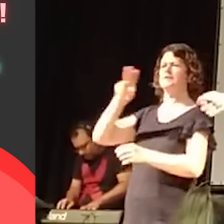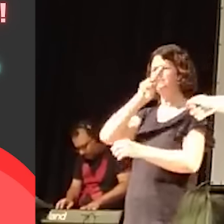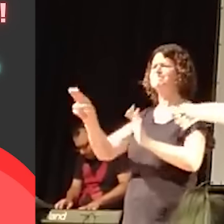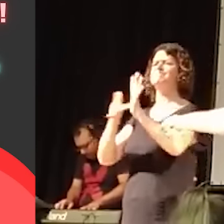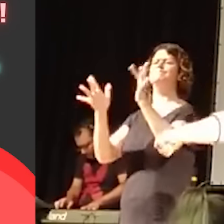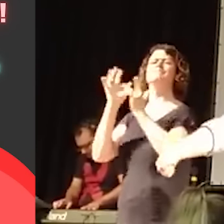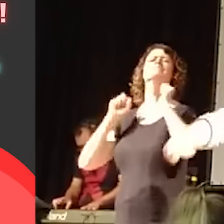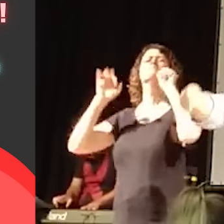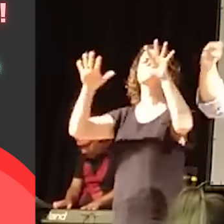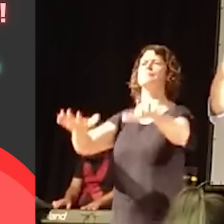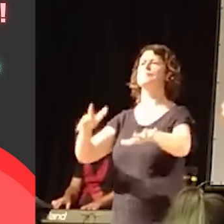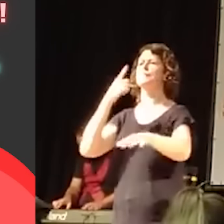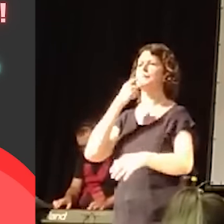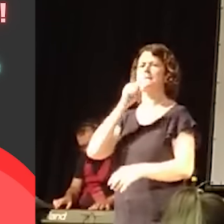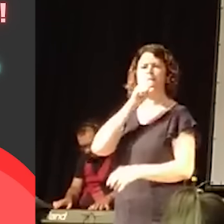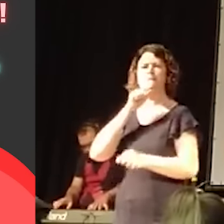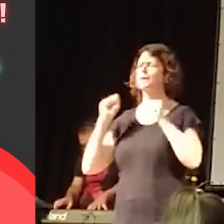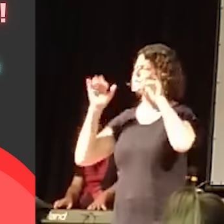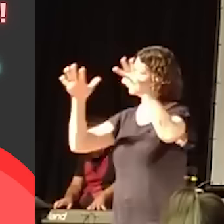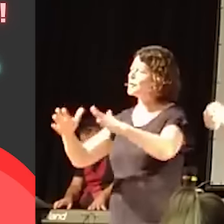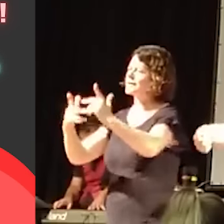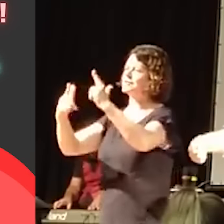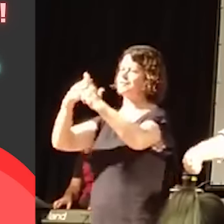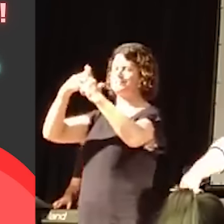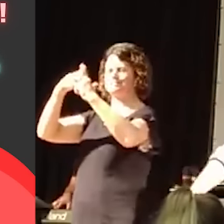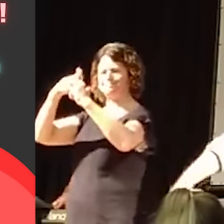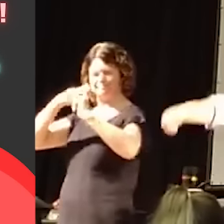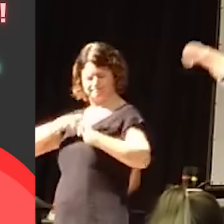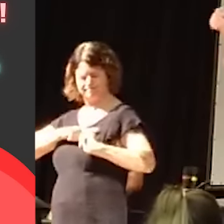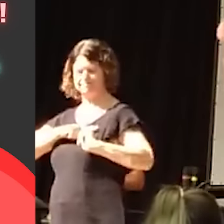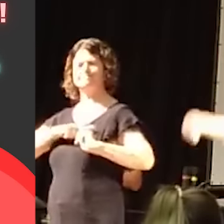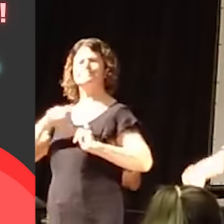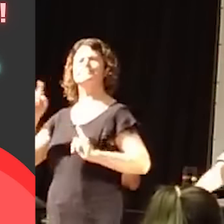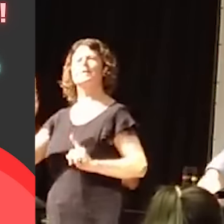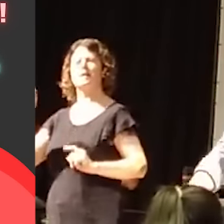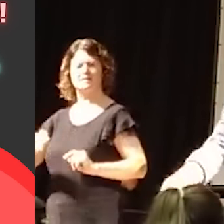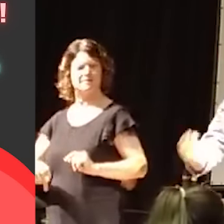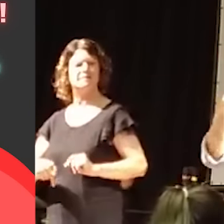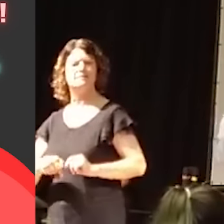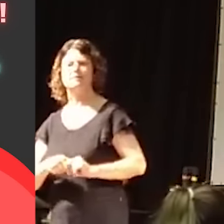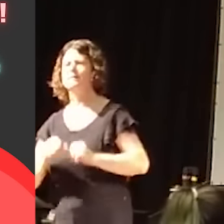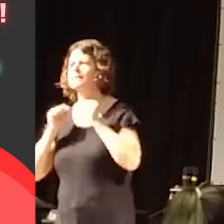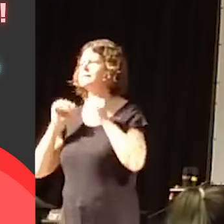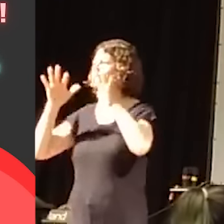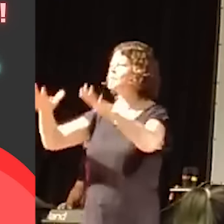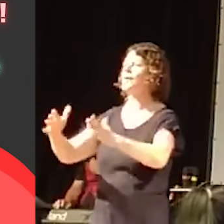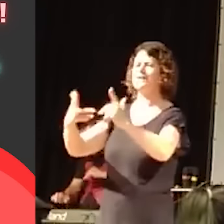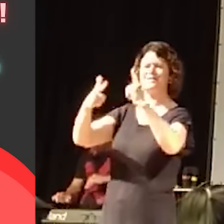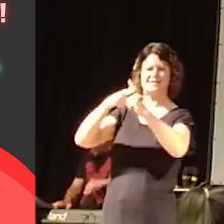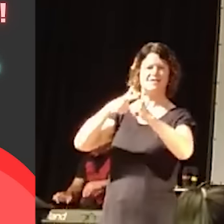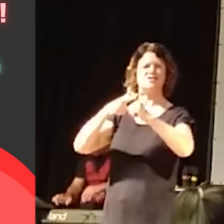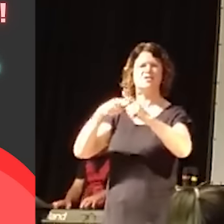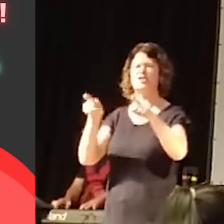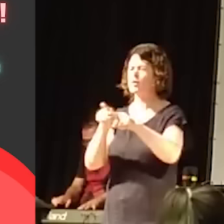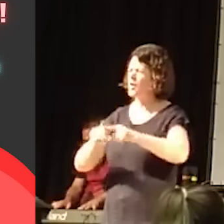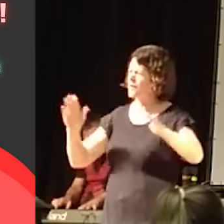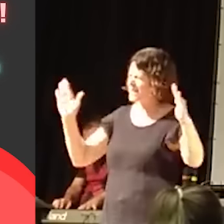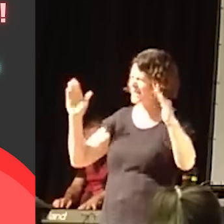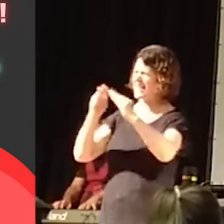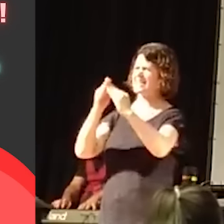abençoo pai Eu abençoo a Igreja Batista de pom Retiro Amém Eu abençoo essa igreja como um seleiro de